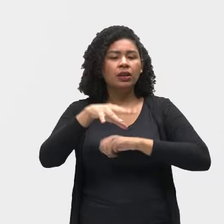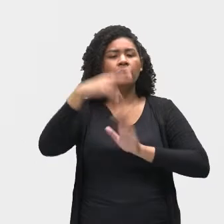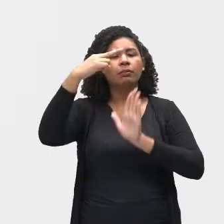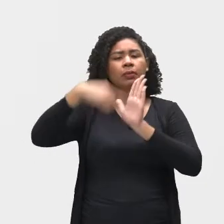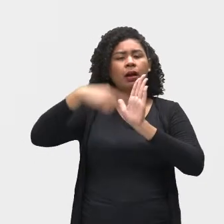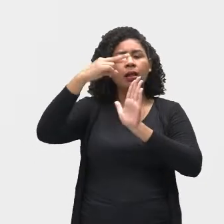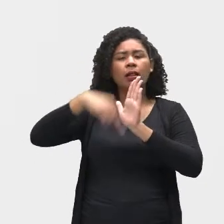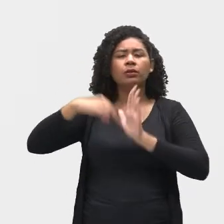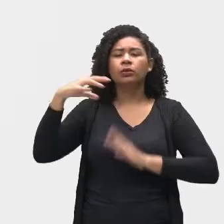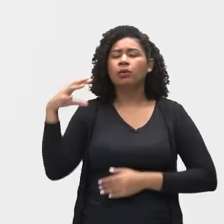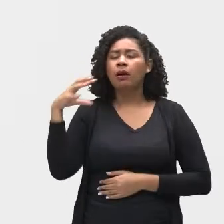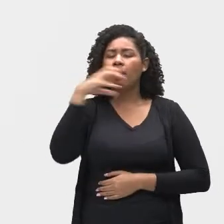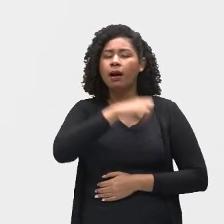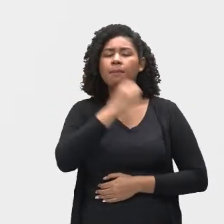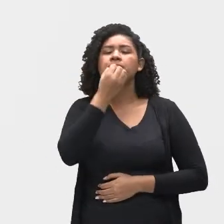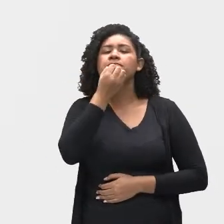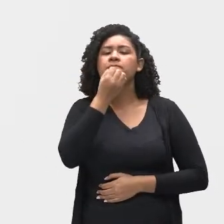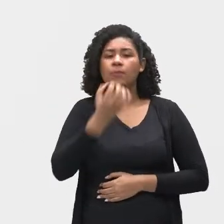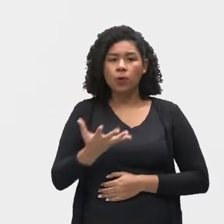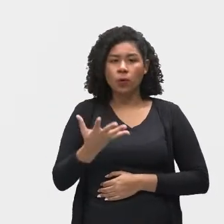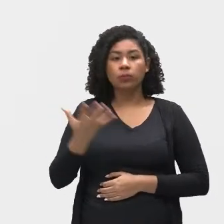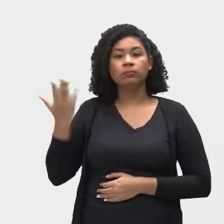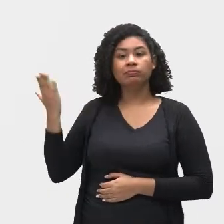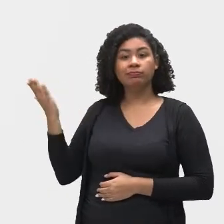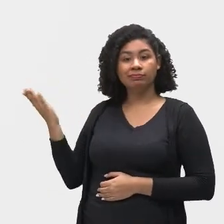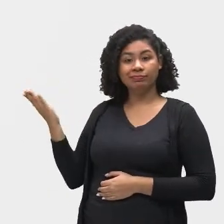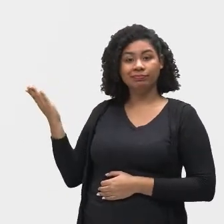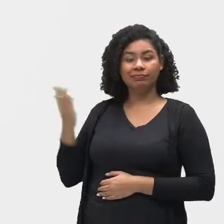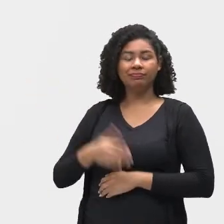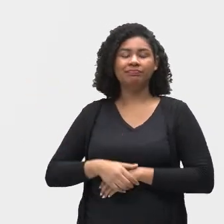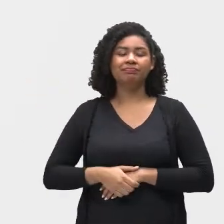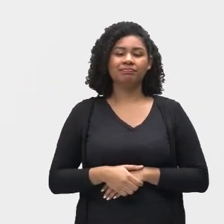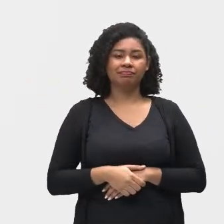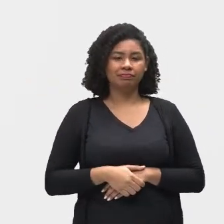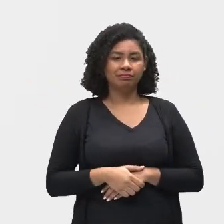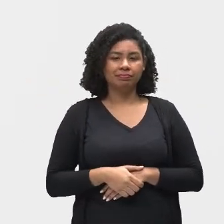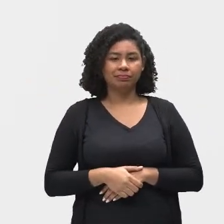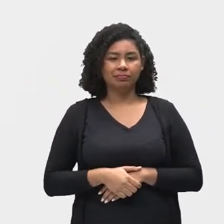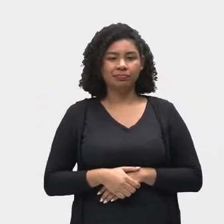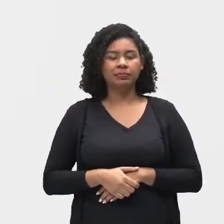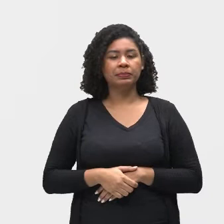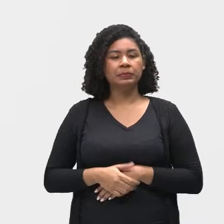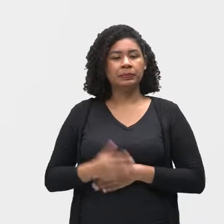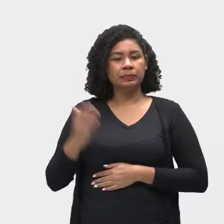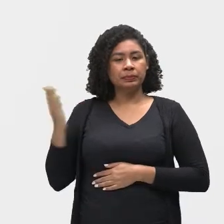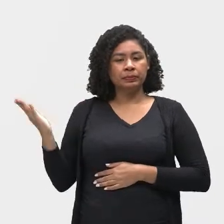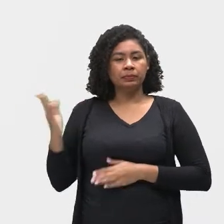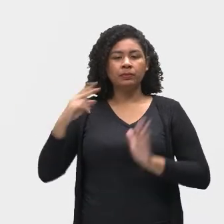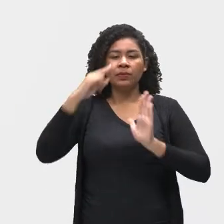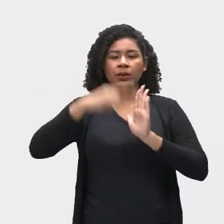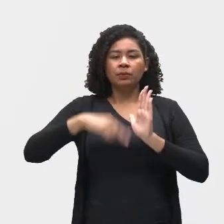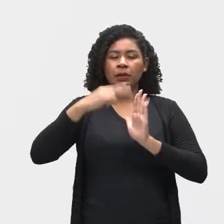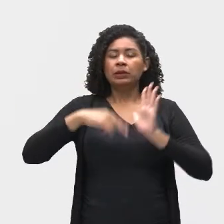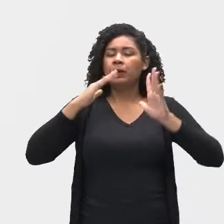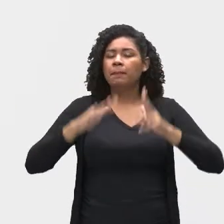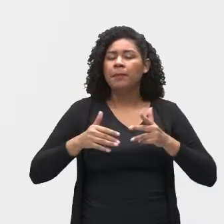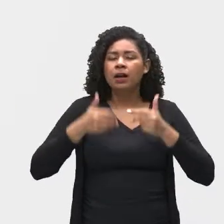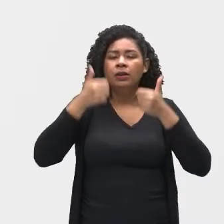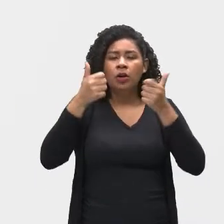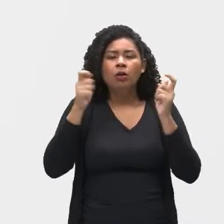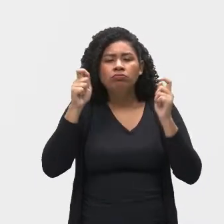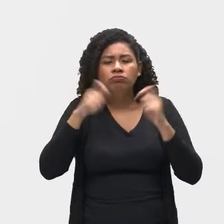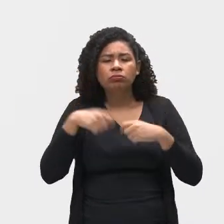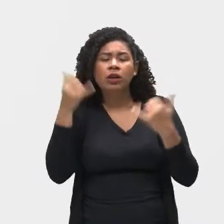leitura mais efetiva. O que é uma leitura mais efetiva? Mais eficaz, uma leitura melhor, onde eu posso ter